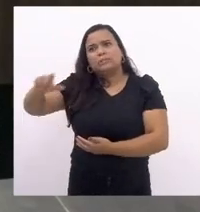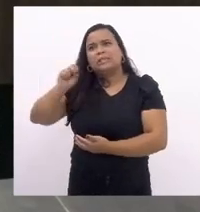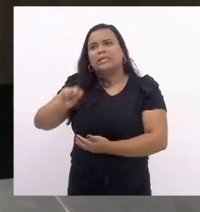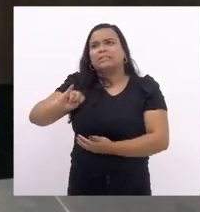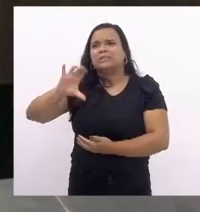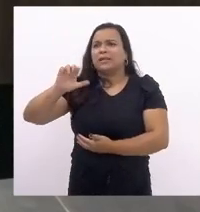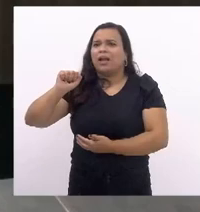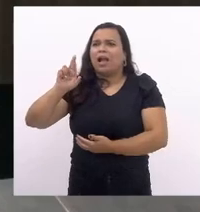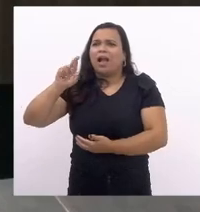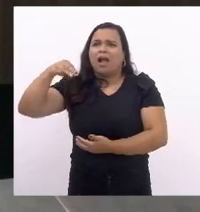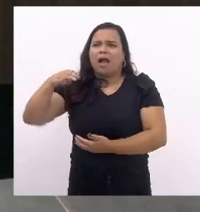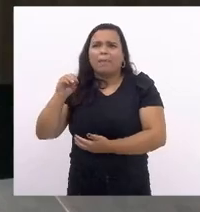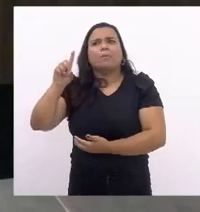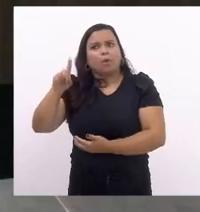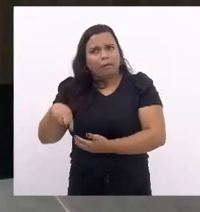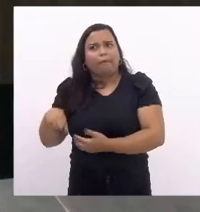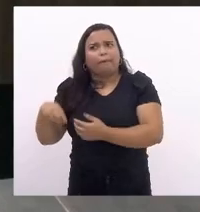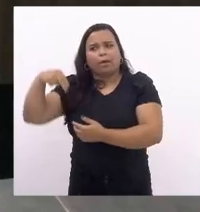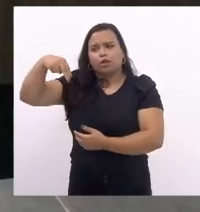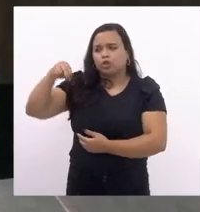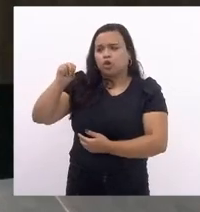é noroeste.